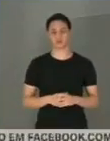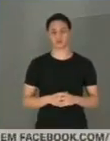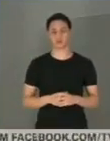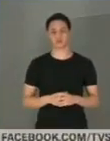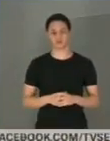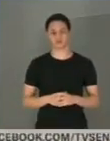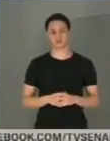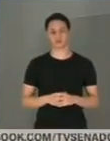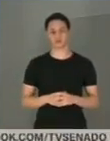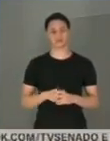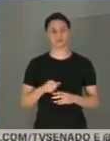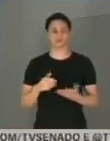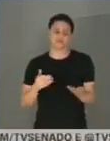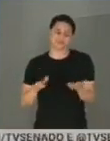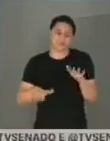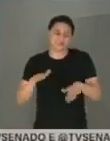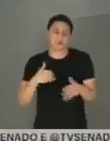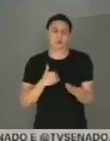eu estaria vindo a óbito